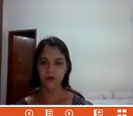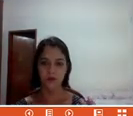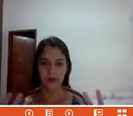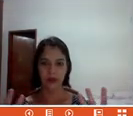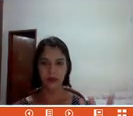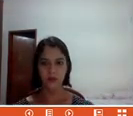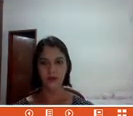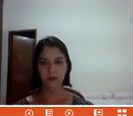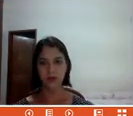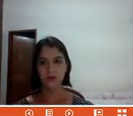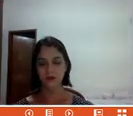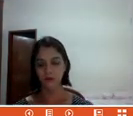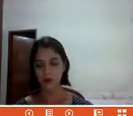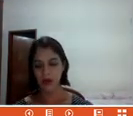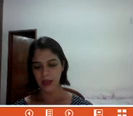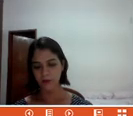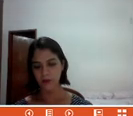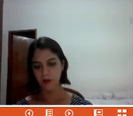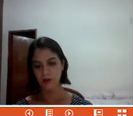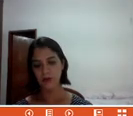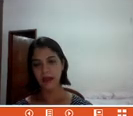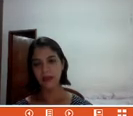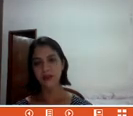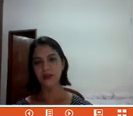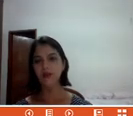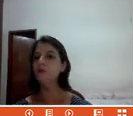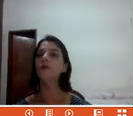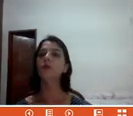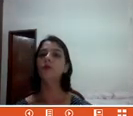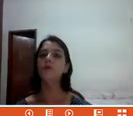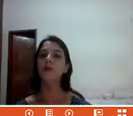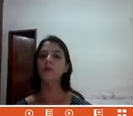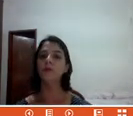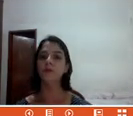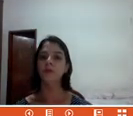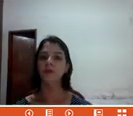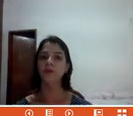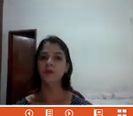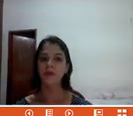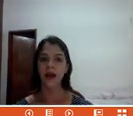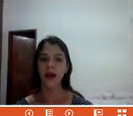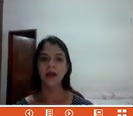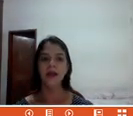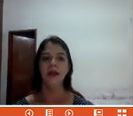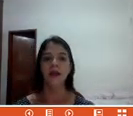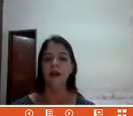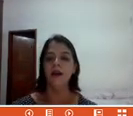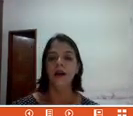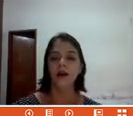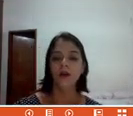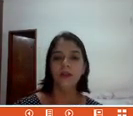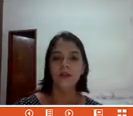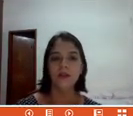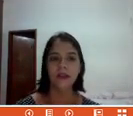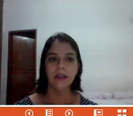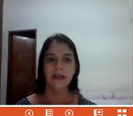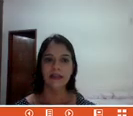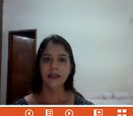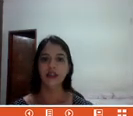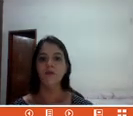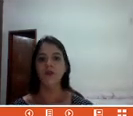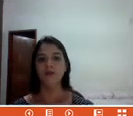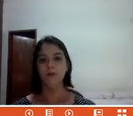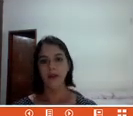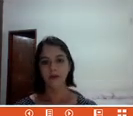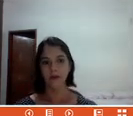ponto que eu estou usando as duas mãos, porém um pouco mais distante do meu corpo, tá? Outra coisa